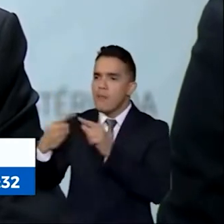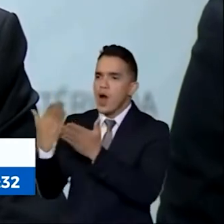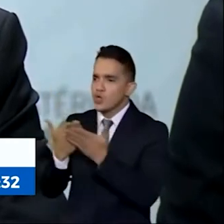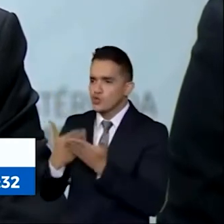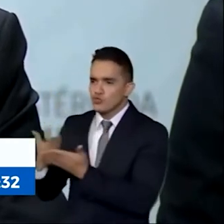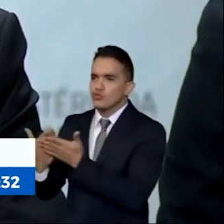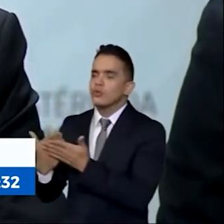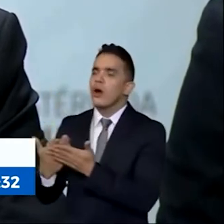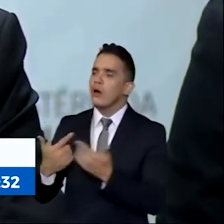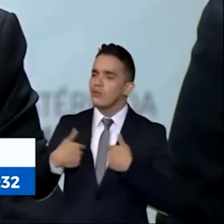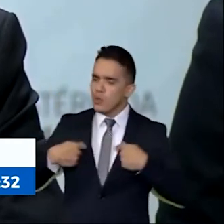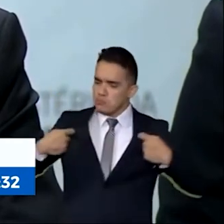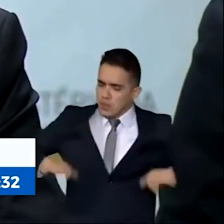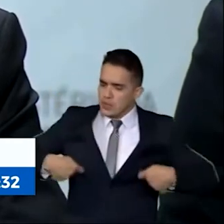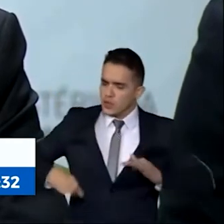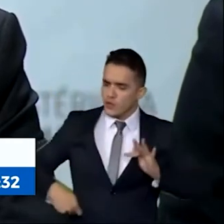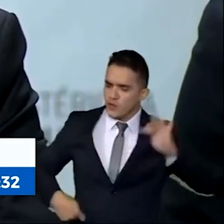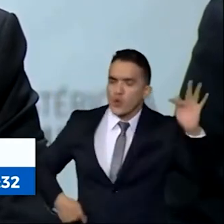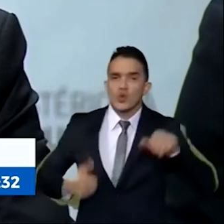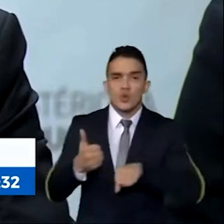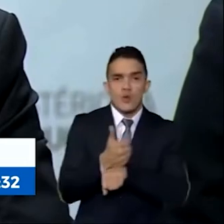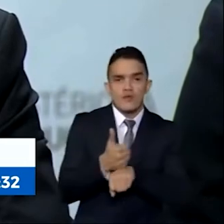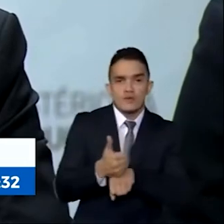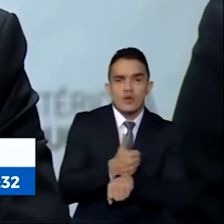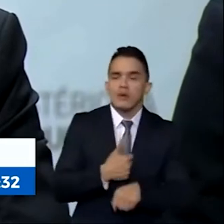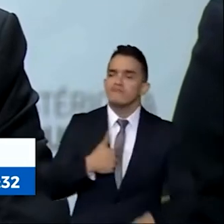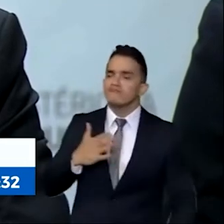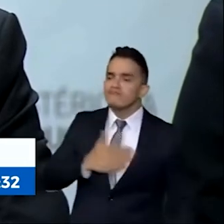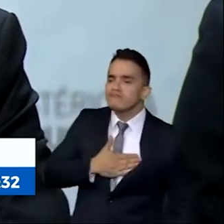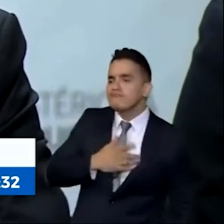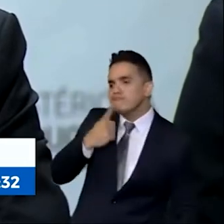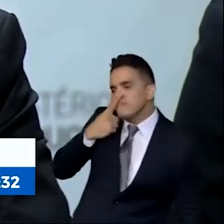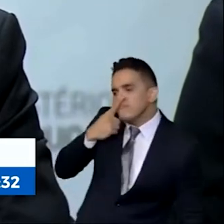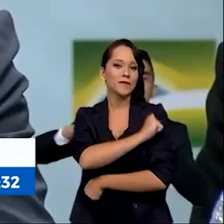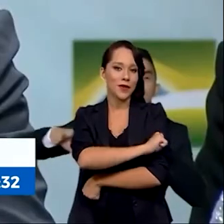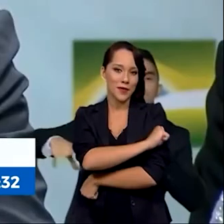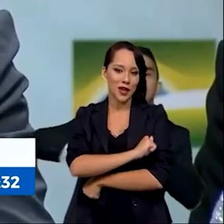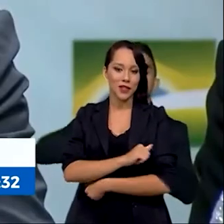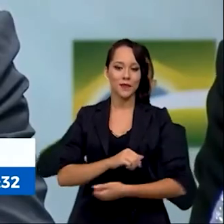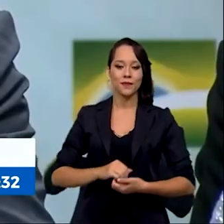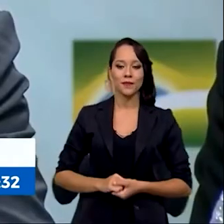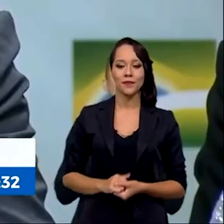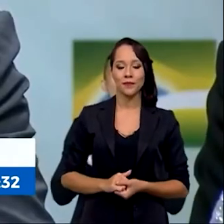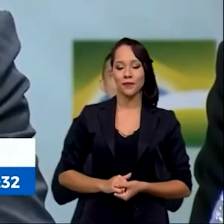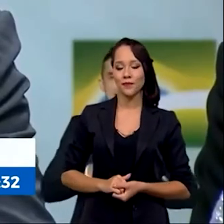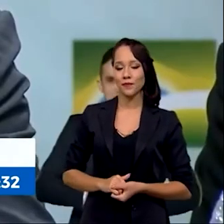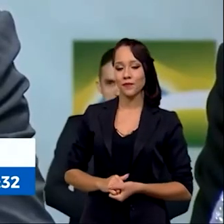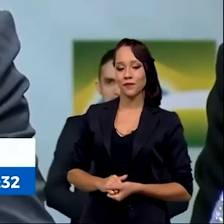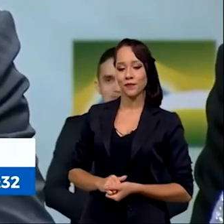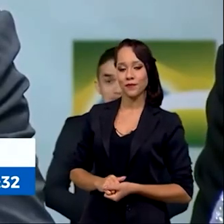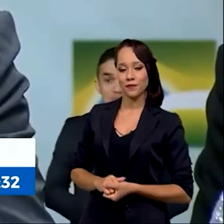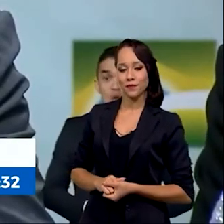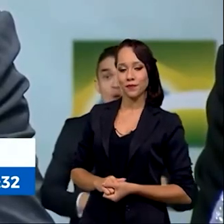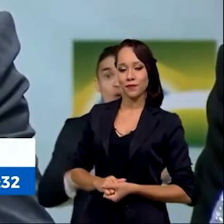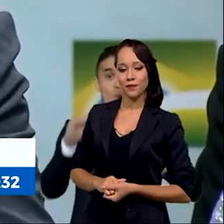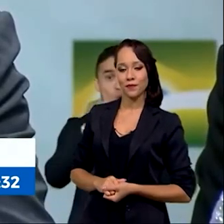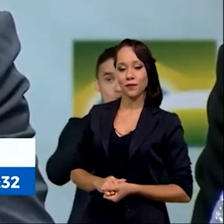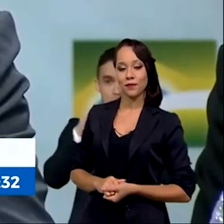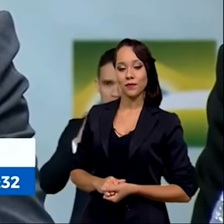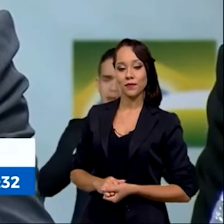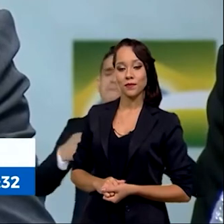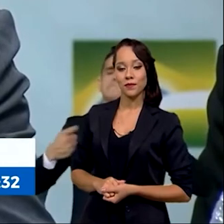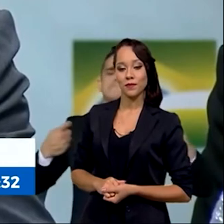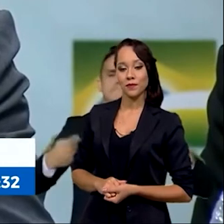suas necessidades pedagógicas suas aptidões e seus objetivos e precisa